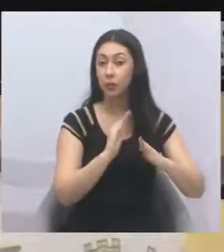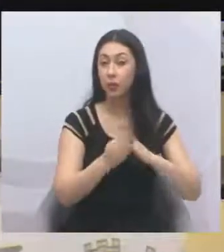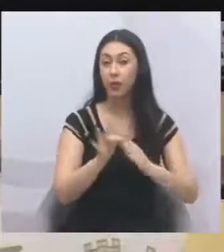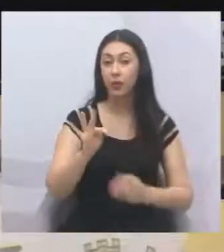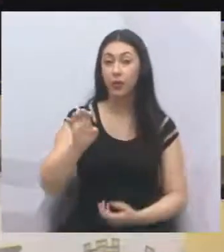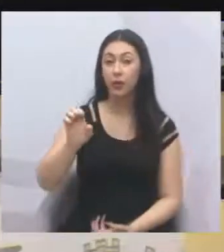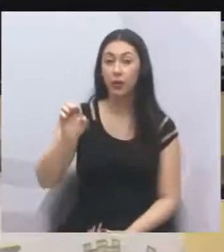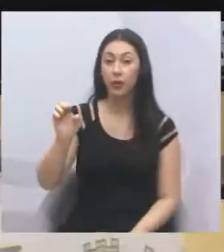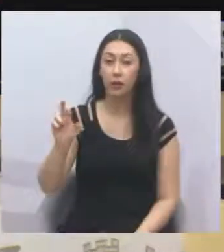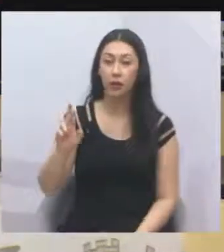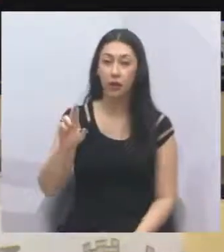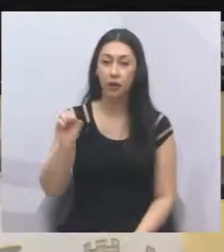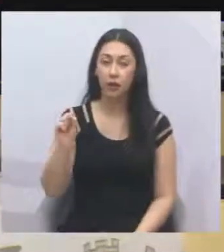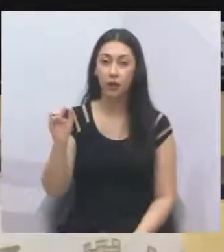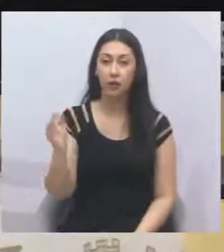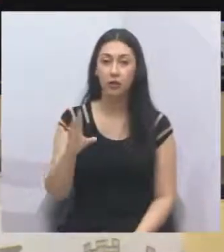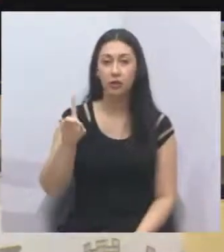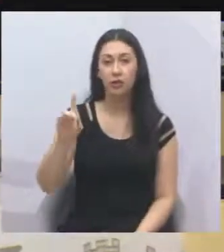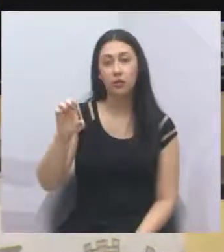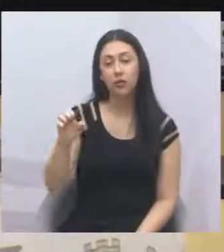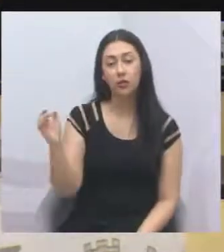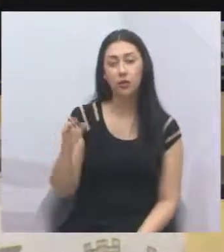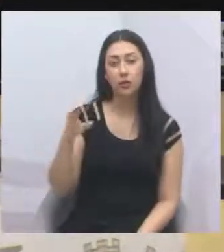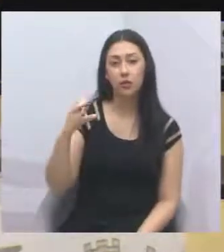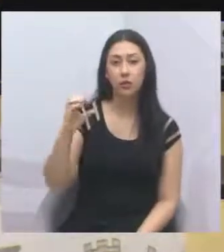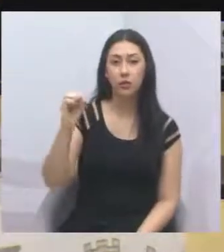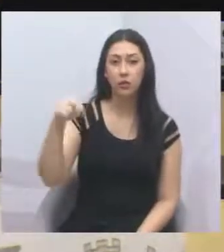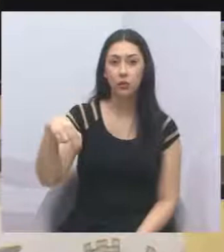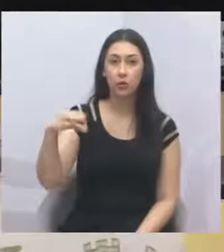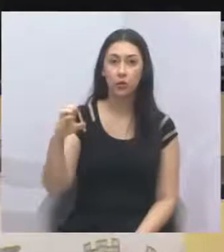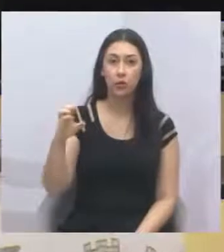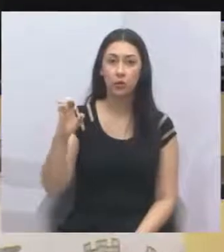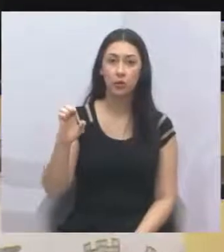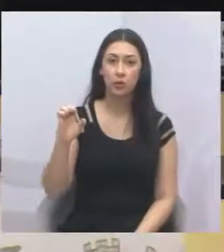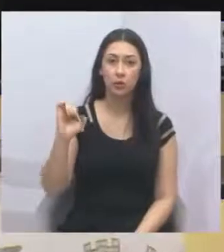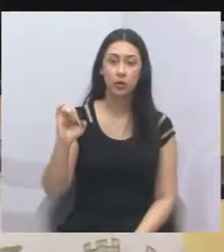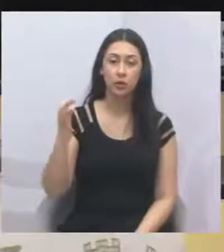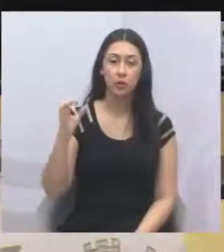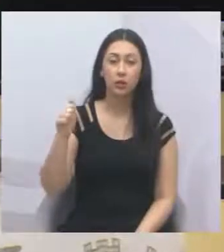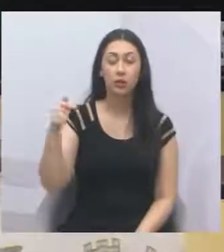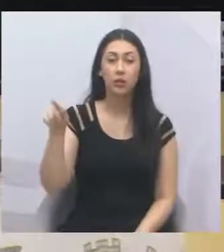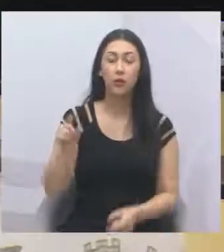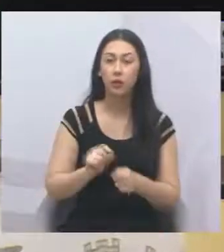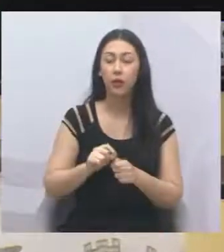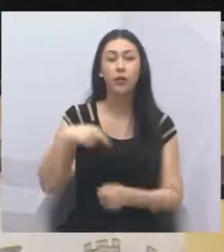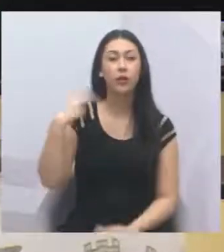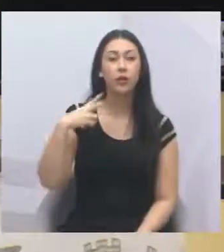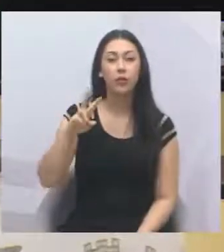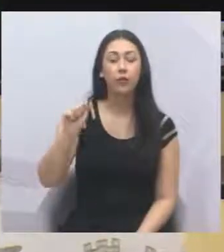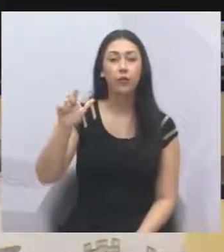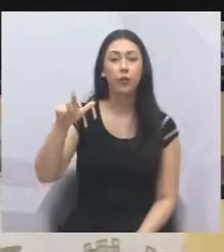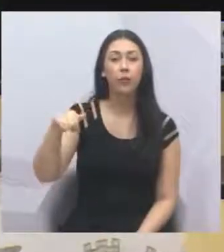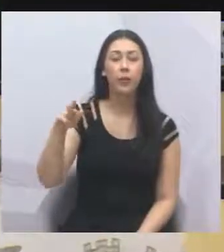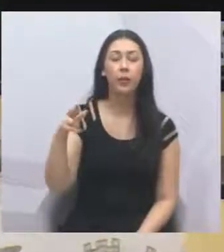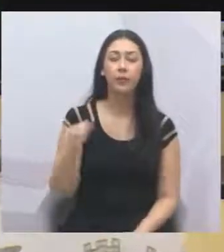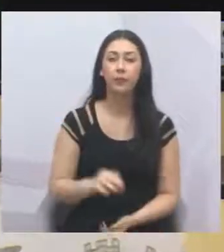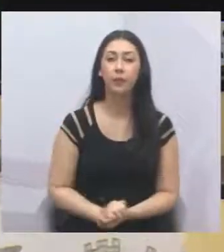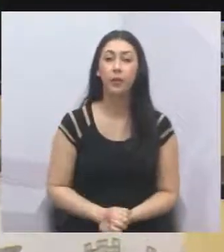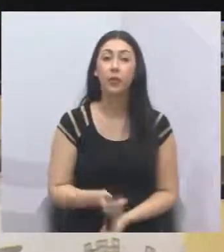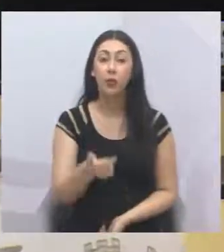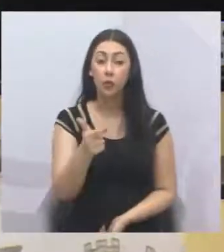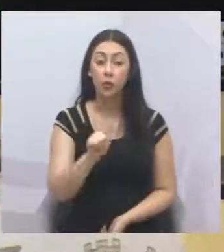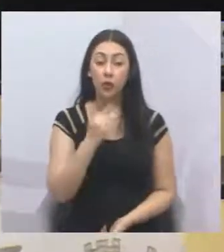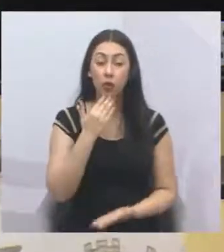Jacareí. Autoria, vereador Valmir Meia Lua. Requerimento 296. Ao 40º Batalhão de Polícia Militar do